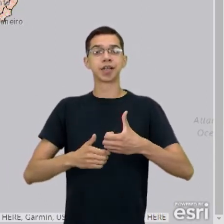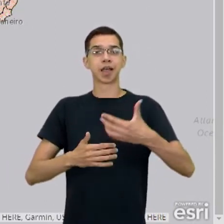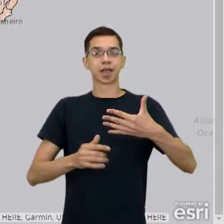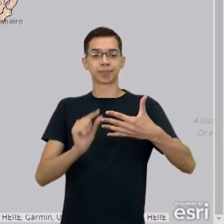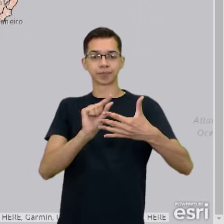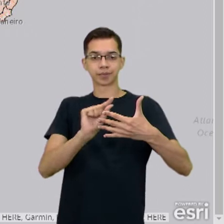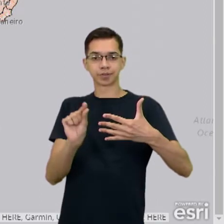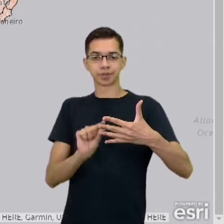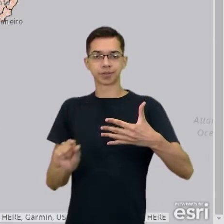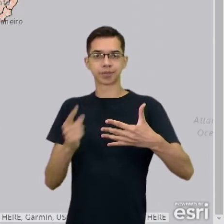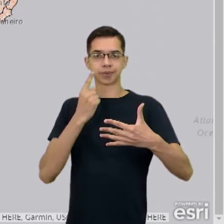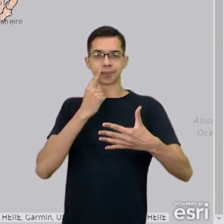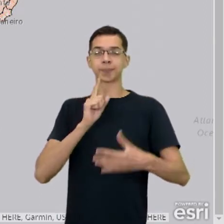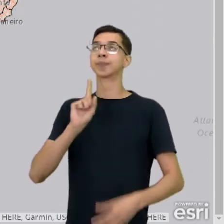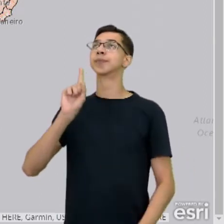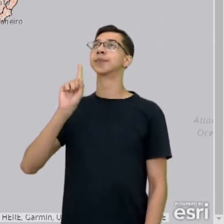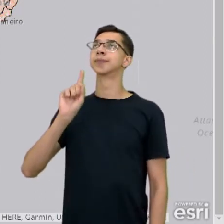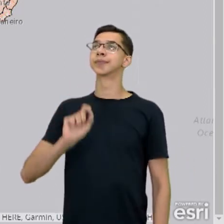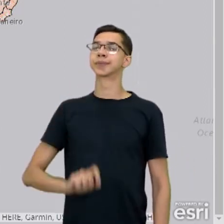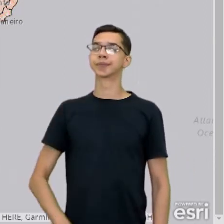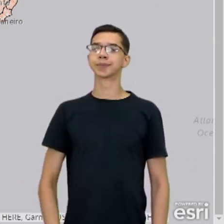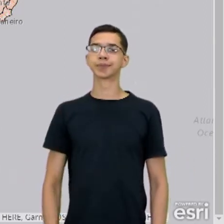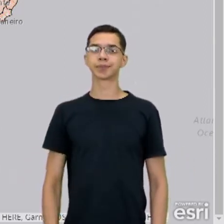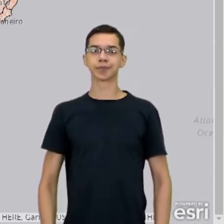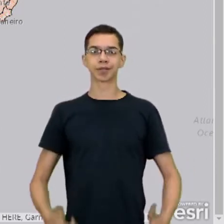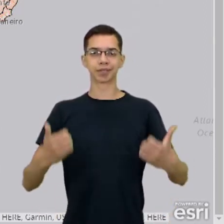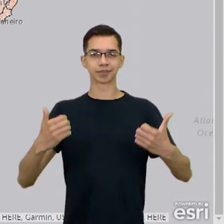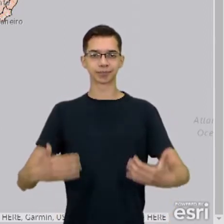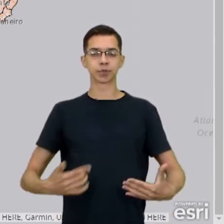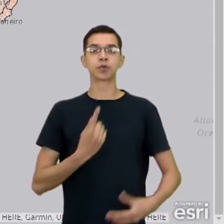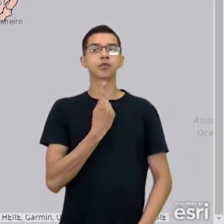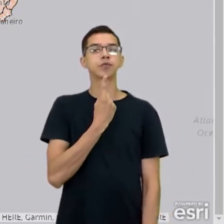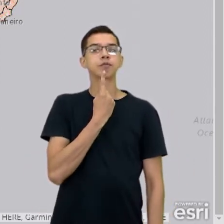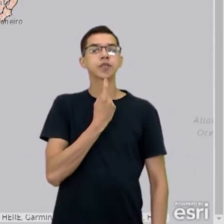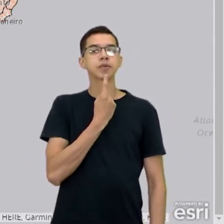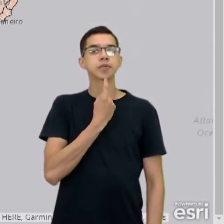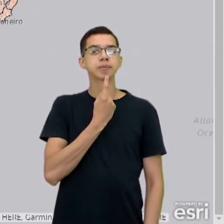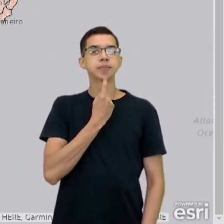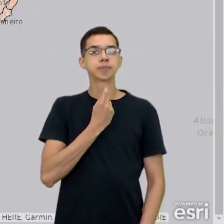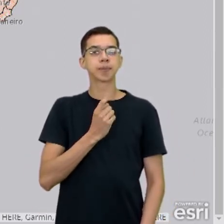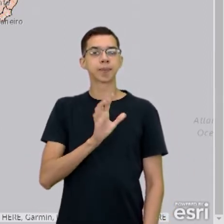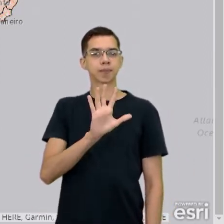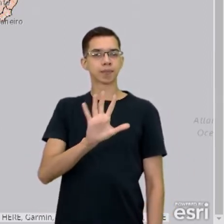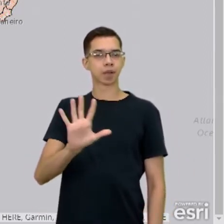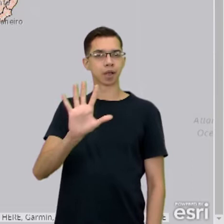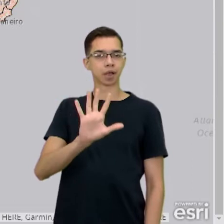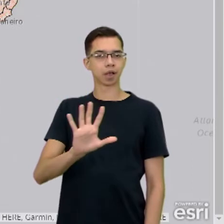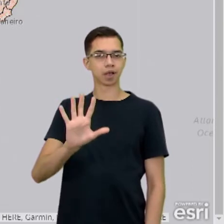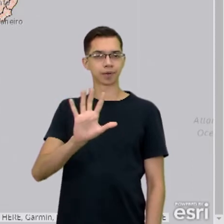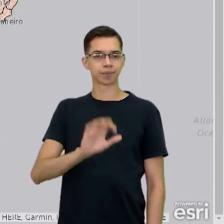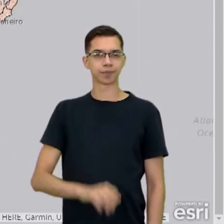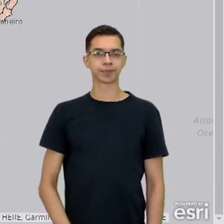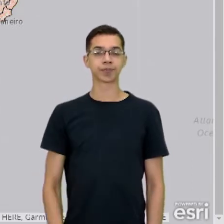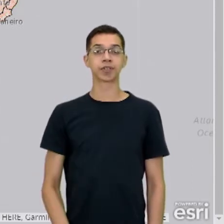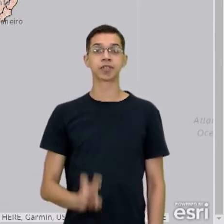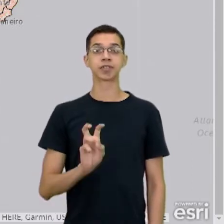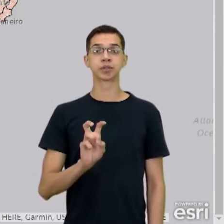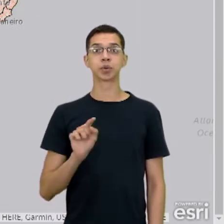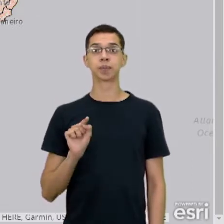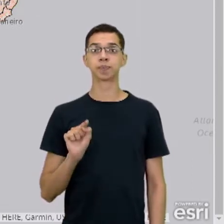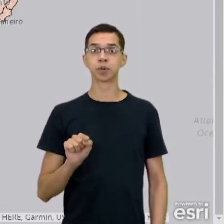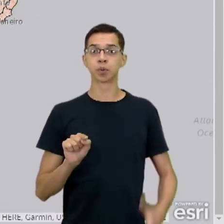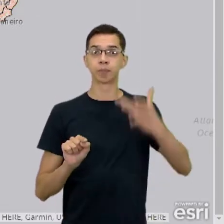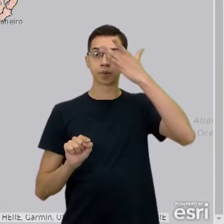assim, ó, as partes mais avermelhadas aqui do mapa, ele está mostrando aí acima de 5.000 habitantes